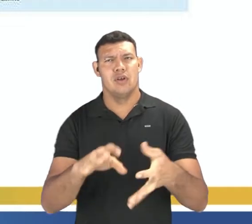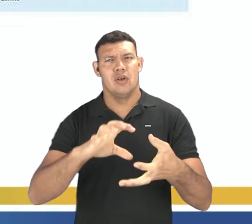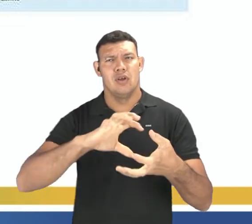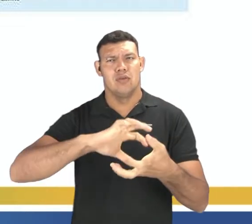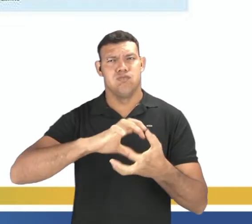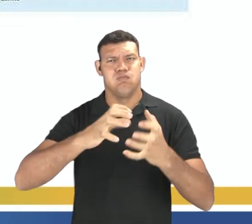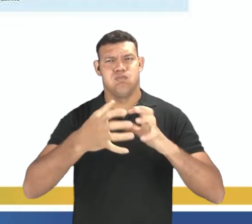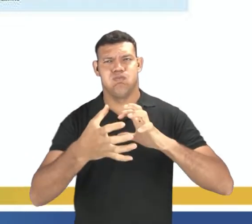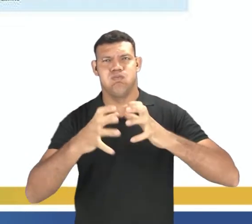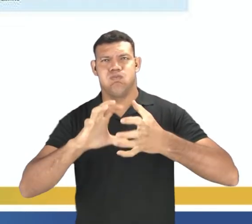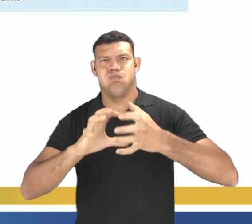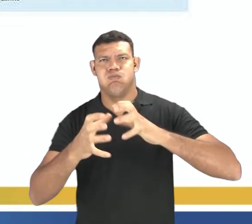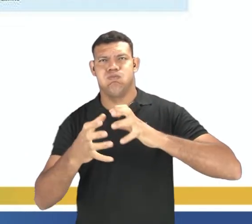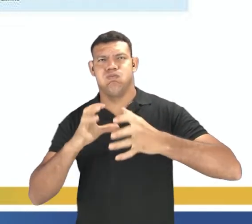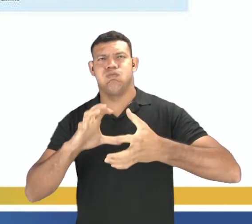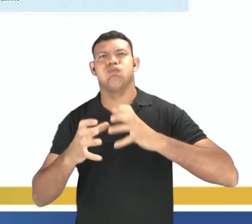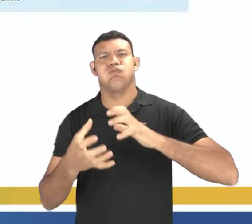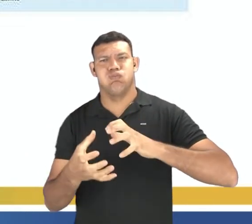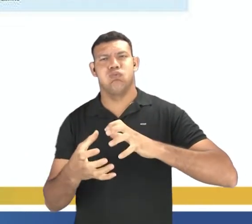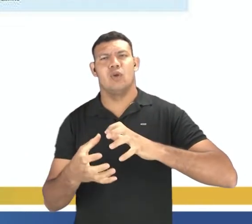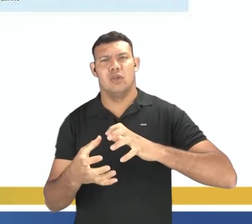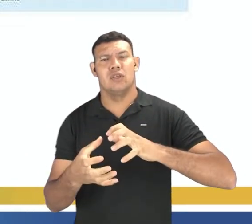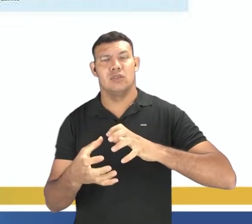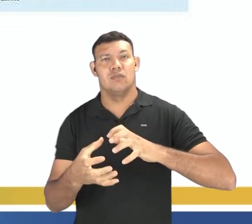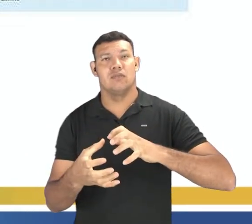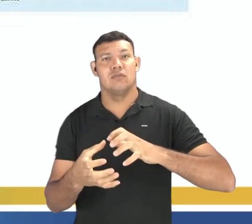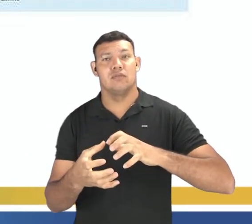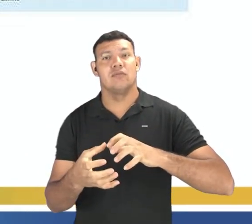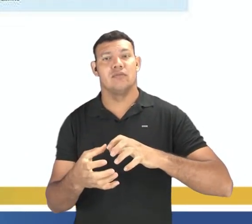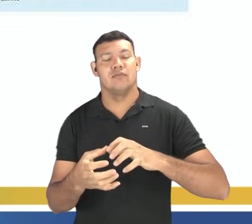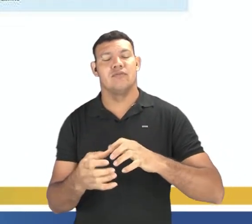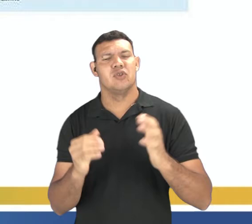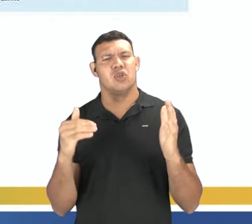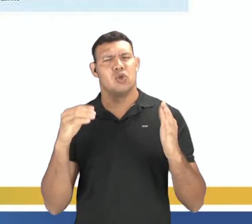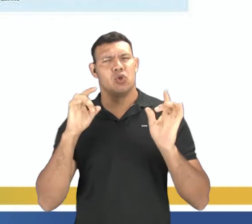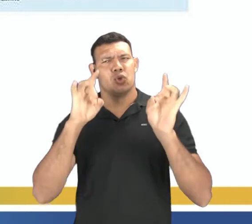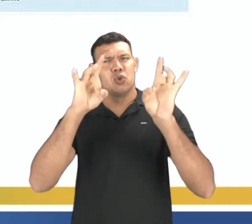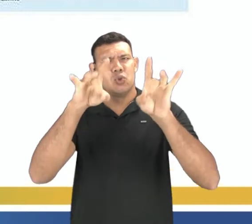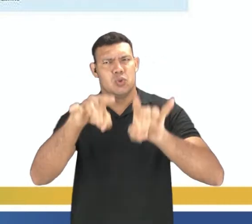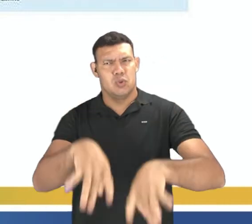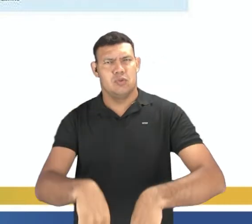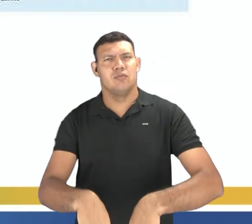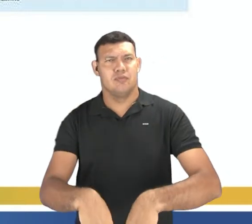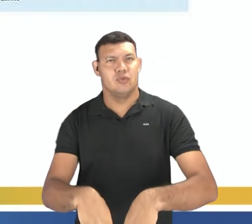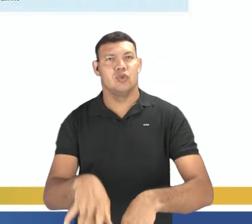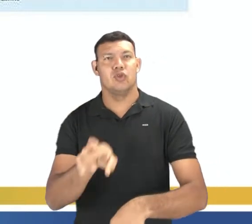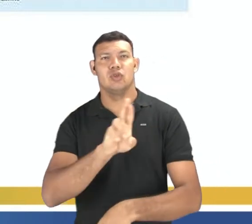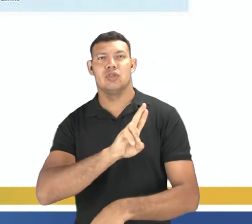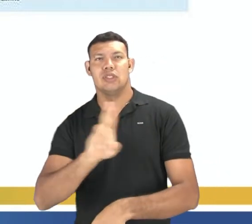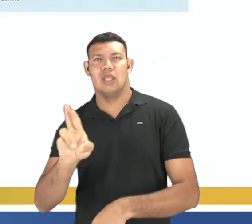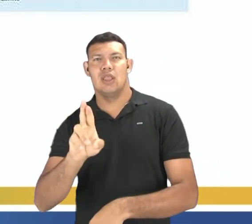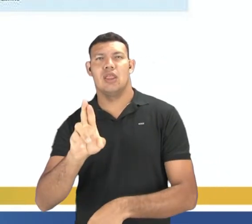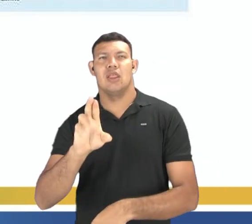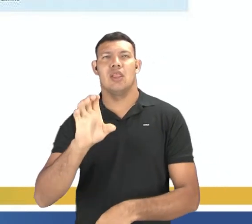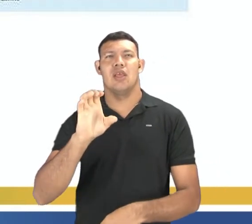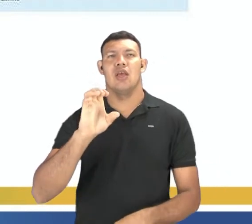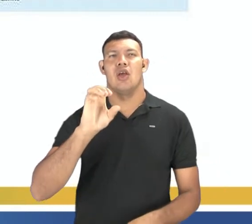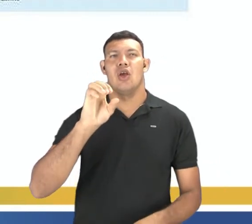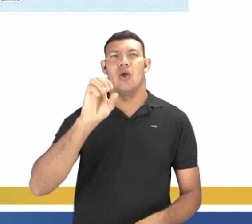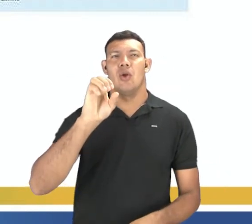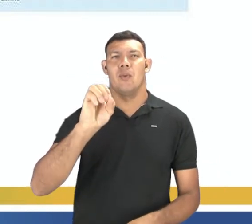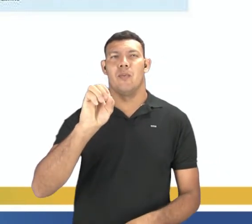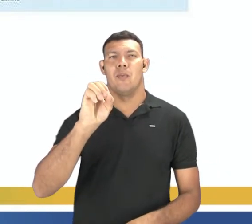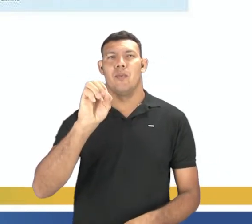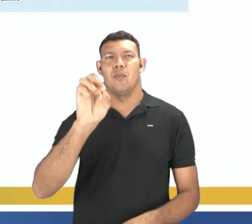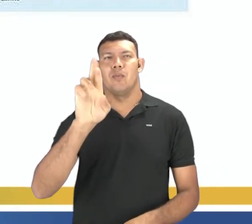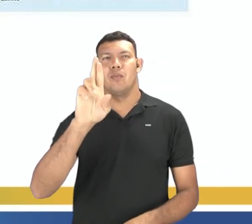de glástula. A última fase do desenvolvimento embrionário é a organogênese, onde ocorre a diferenciação